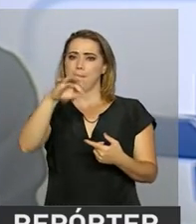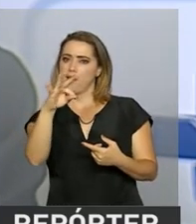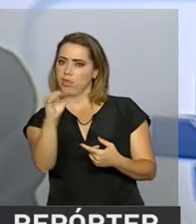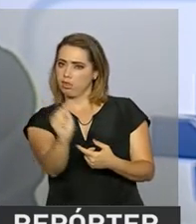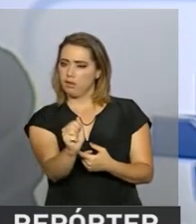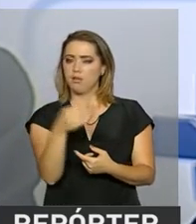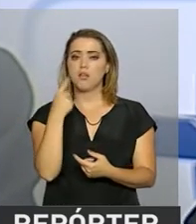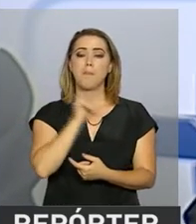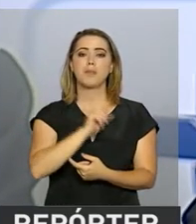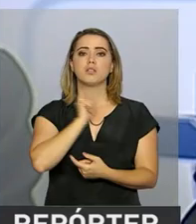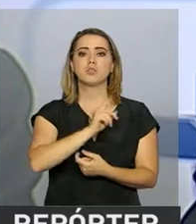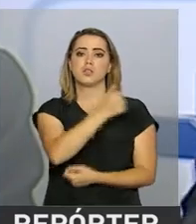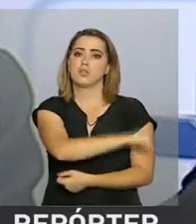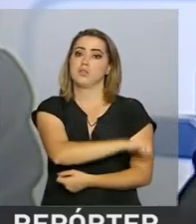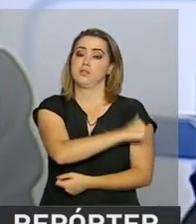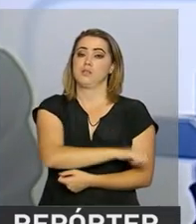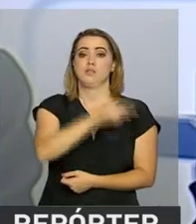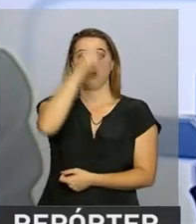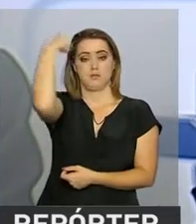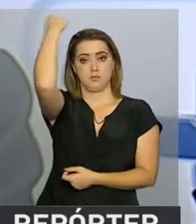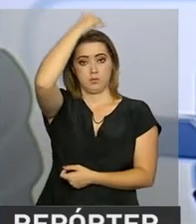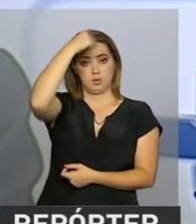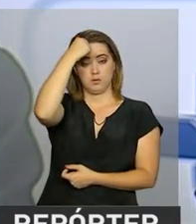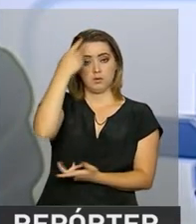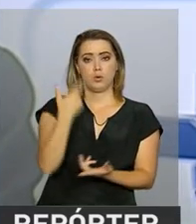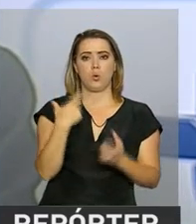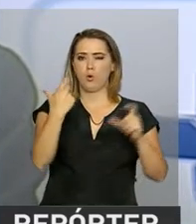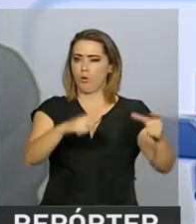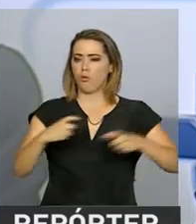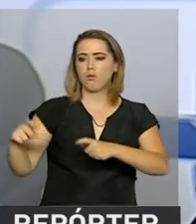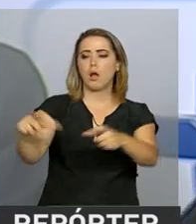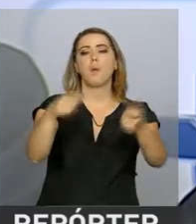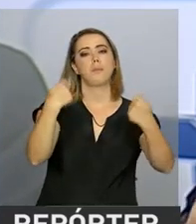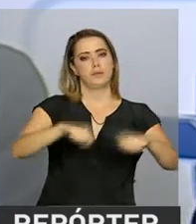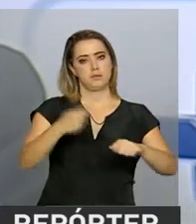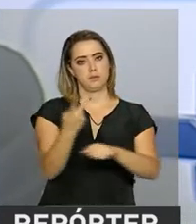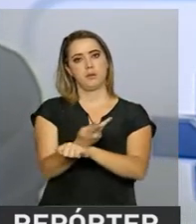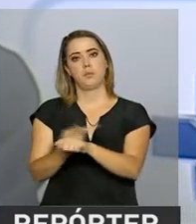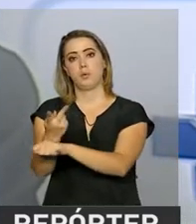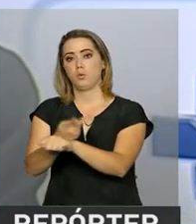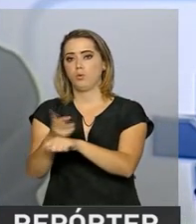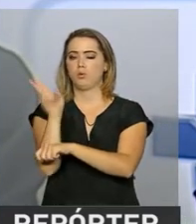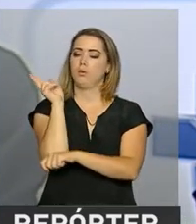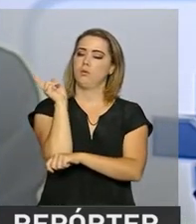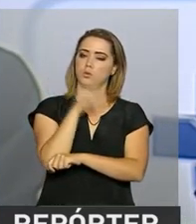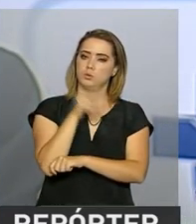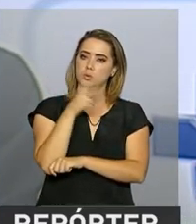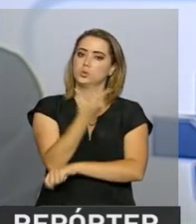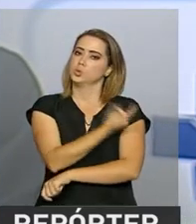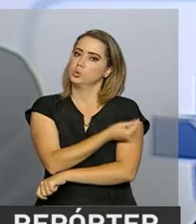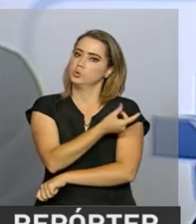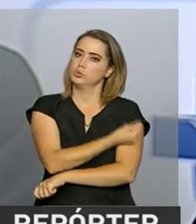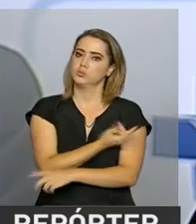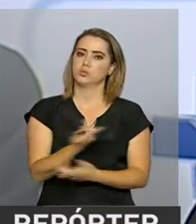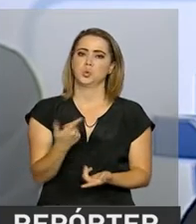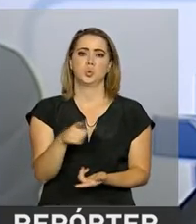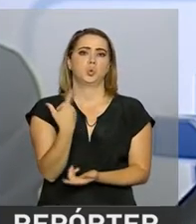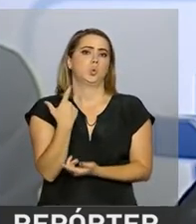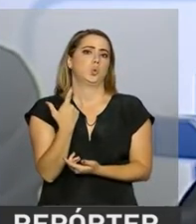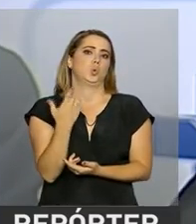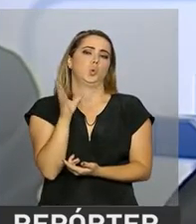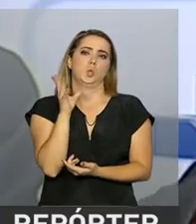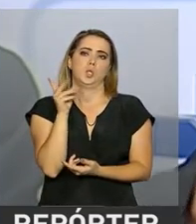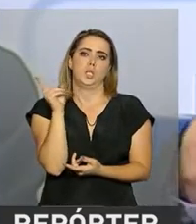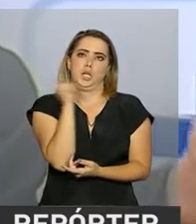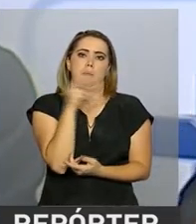ali, Espírito Santo, Rio de Janeiro, aquela região é onde as pessoas devem procurar o mais rápido possível se vacinar. Não tem pressa, pode